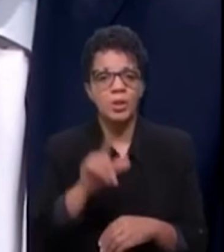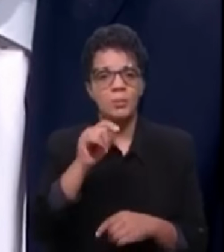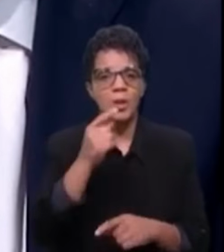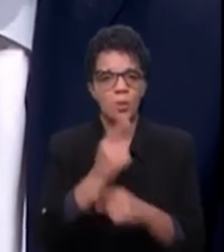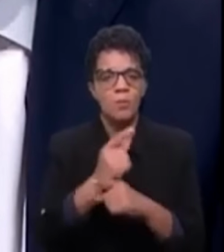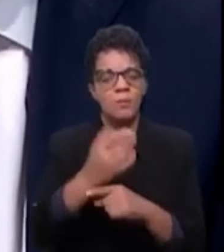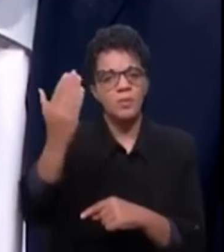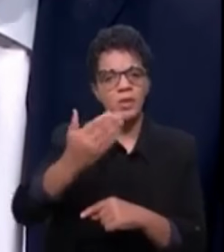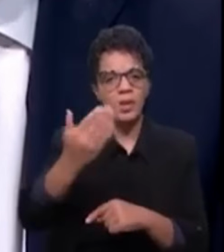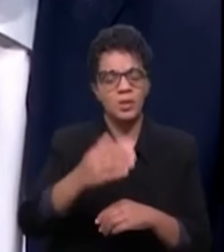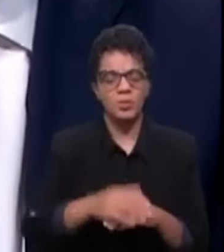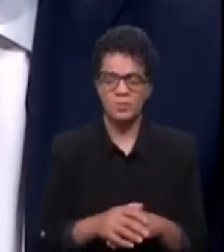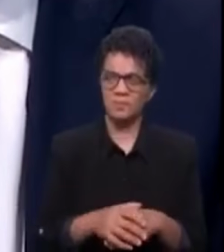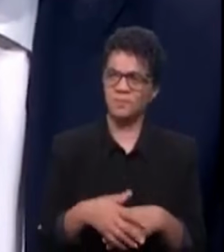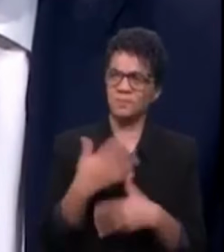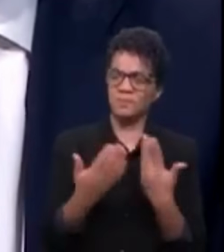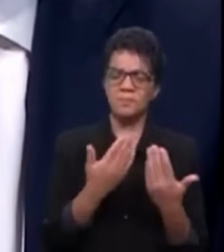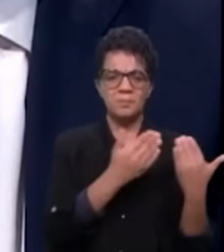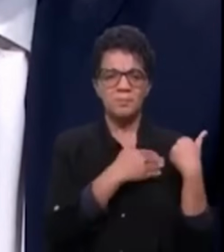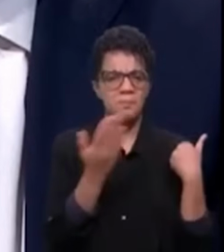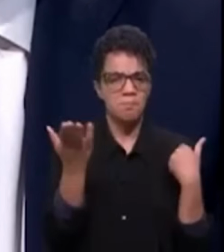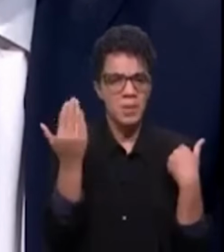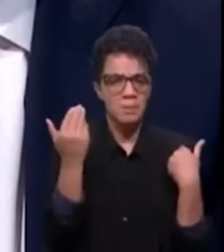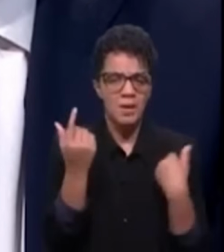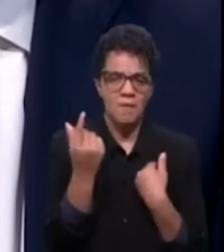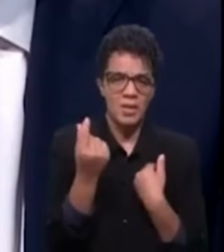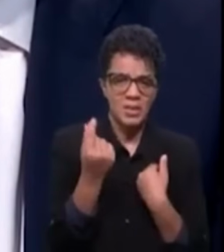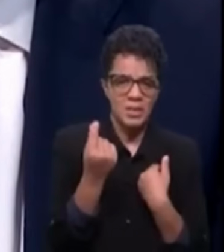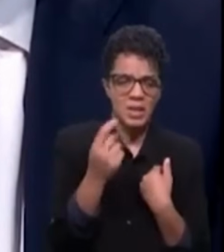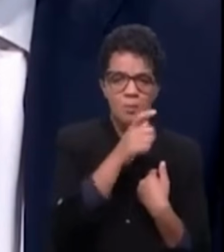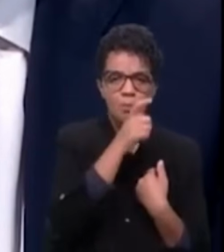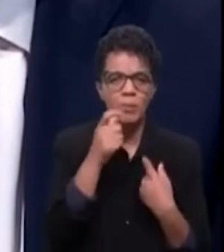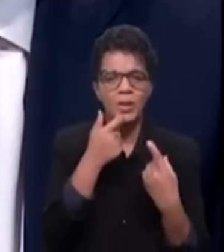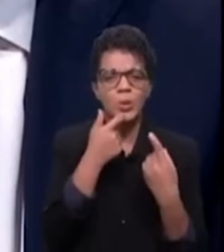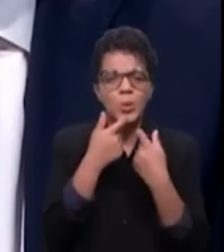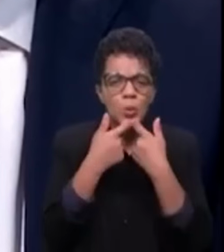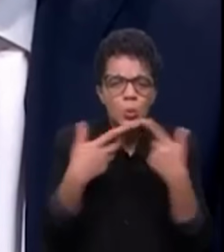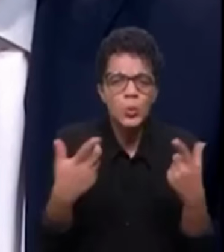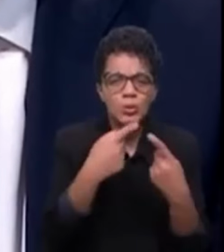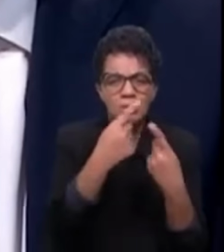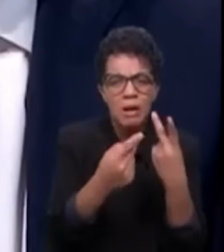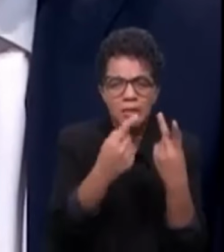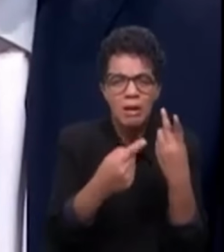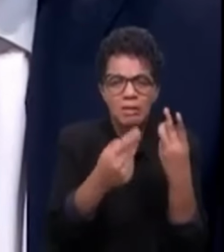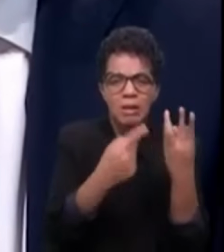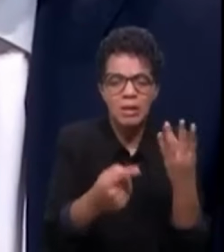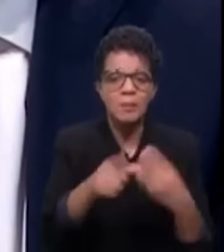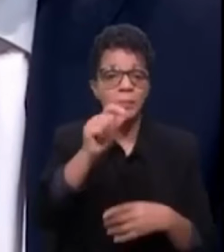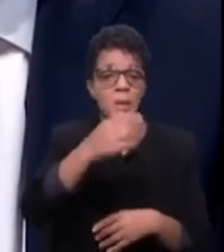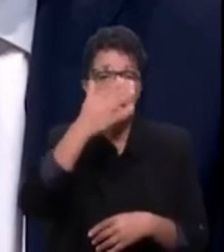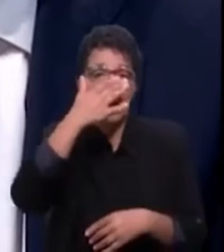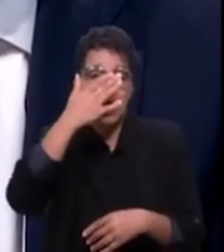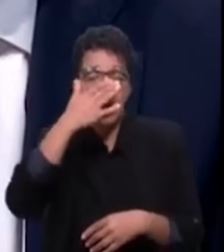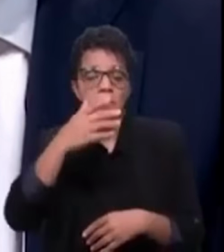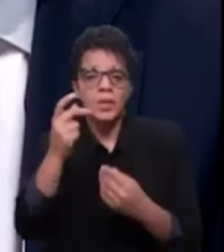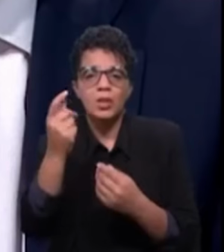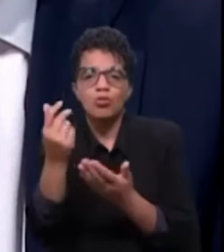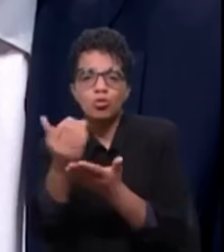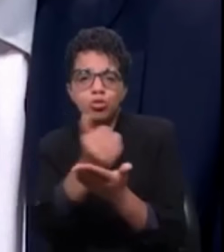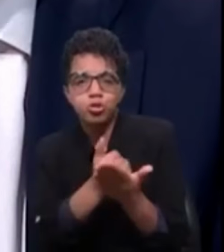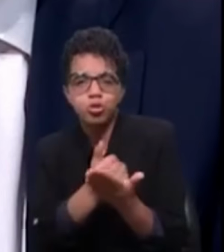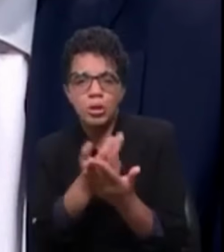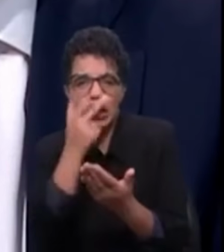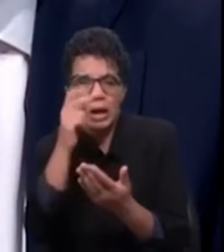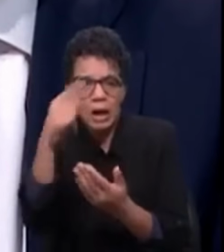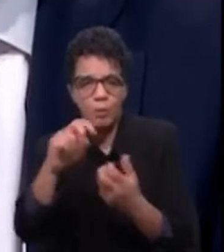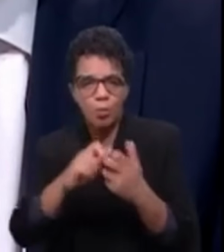direito ora esta responsabilid é simultaneamente financeira de prometer tudo a todos de fazer de conta que há recursos ilimitados